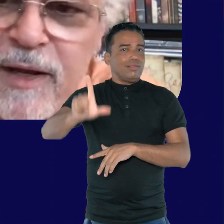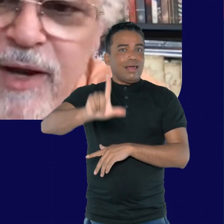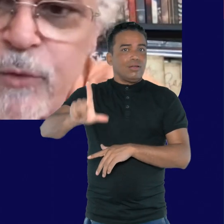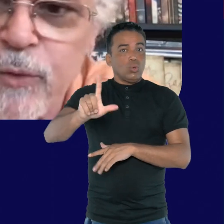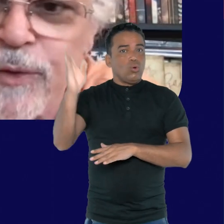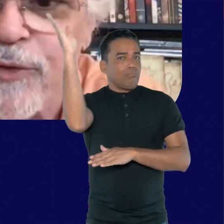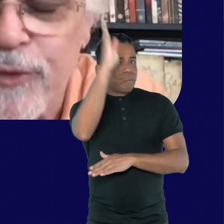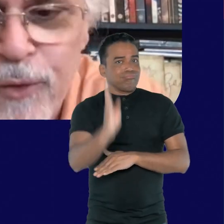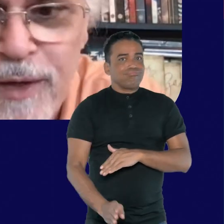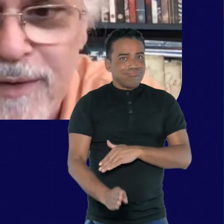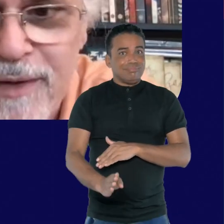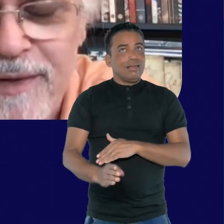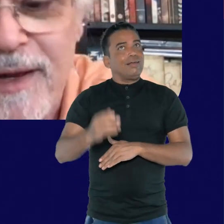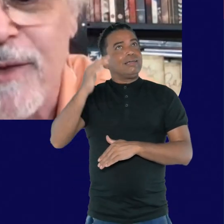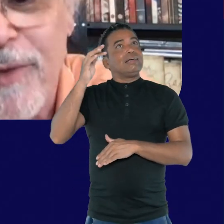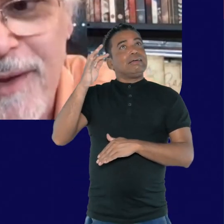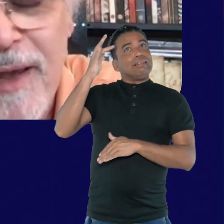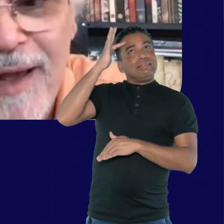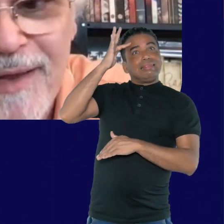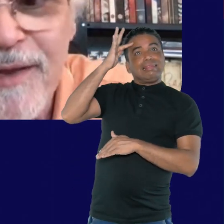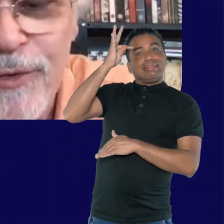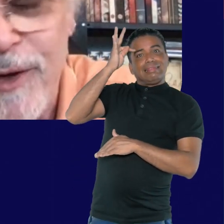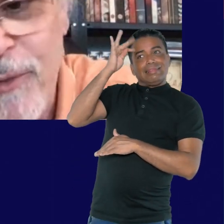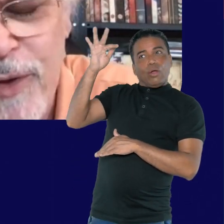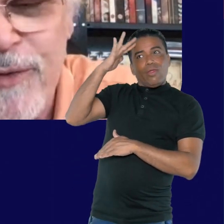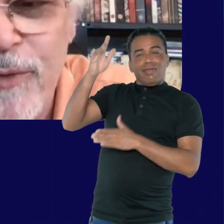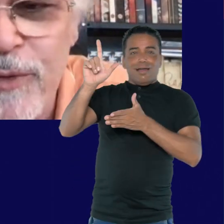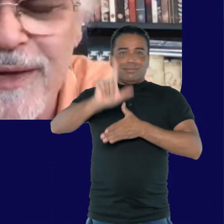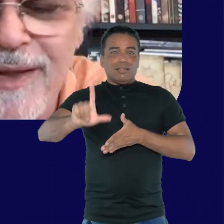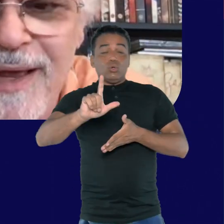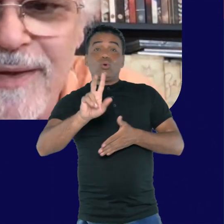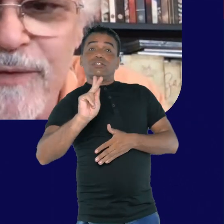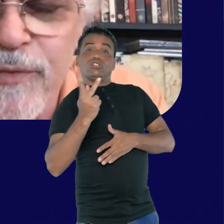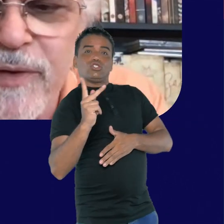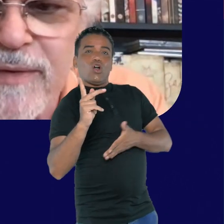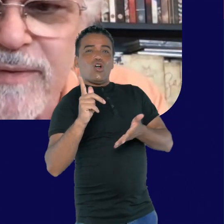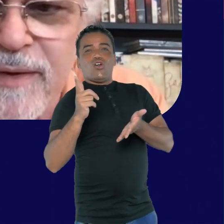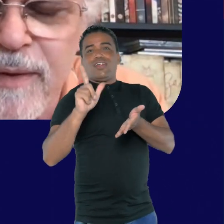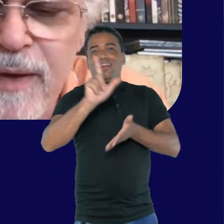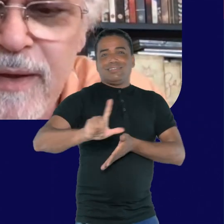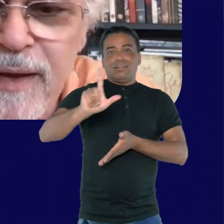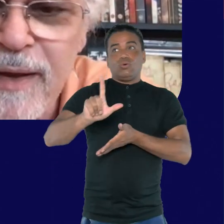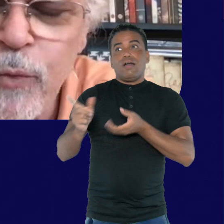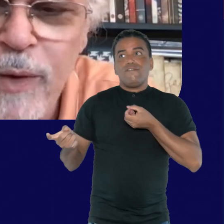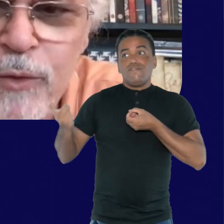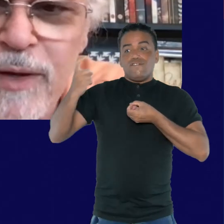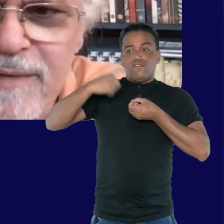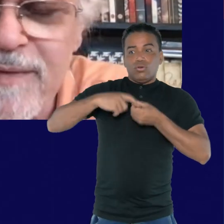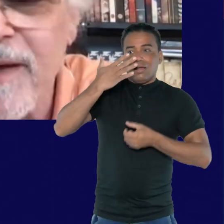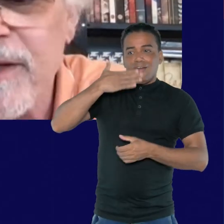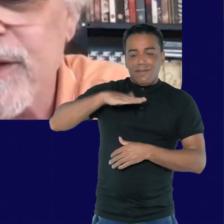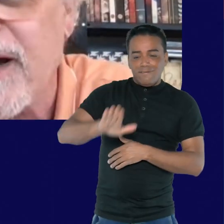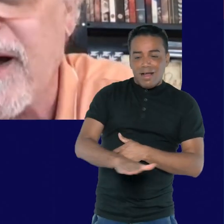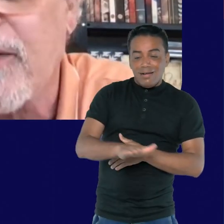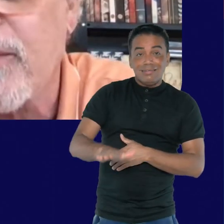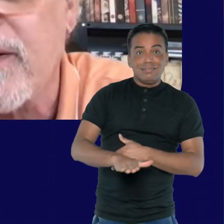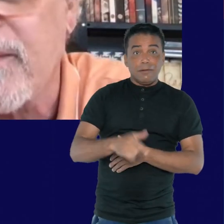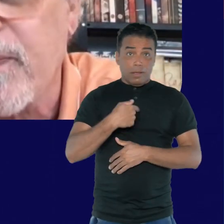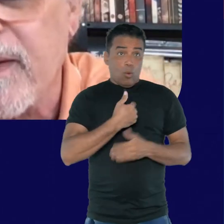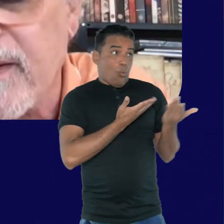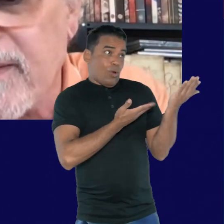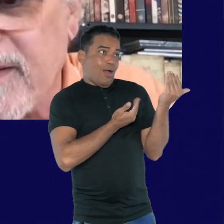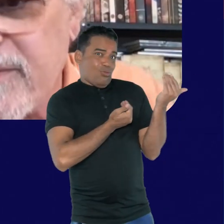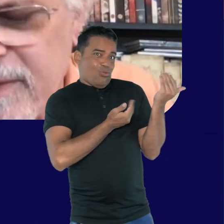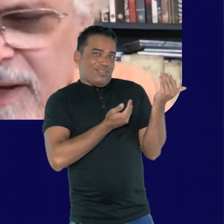da literatura, história da literatura. Aí tem outra coisa, voltando lá na infância, o adolescente